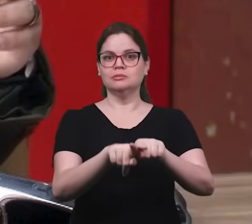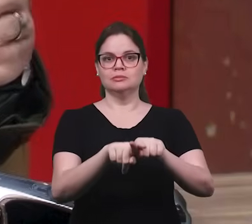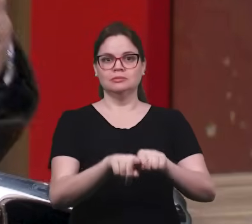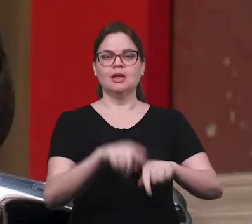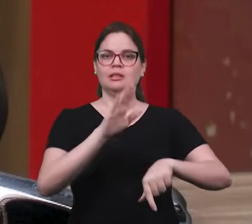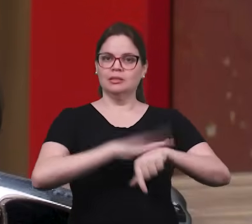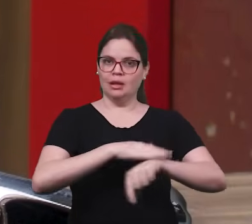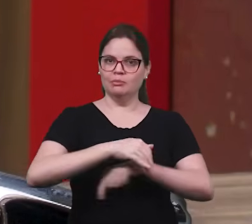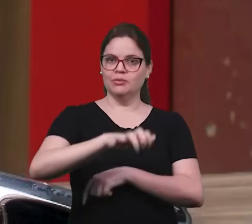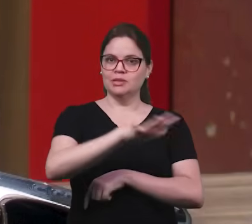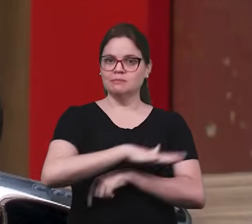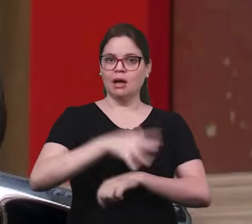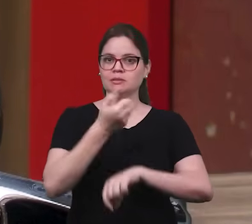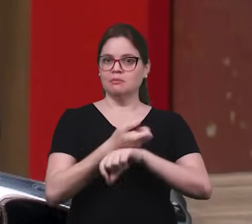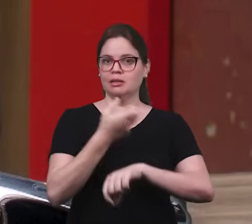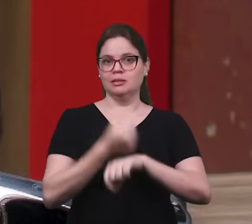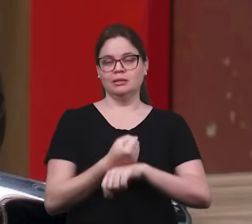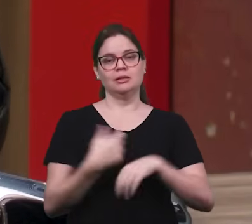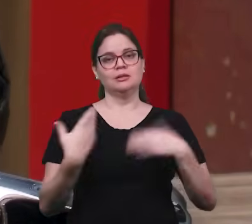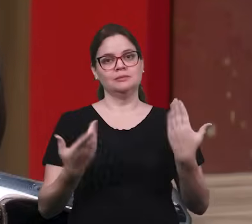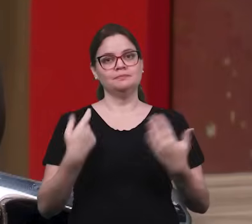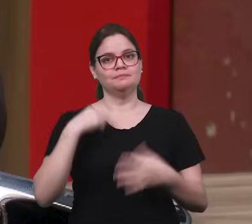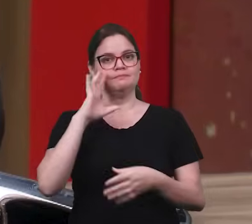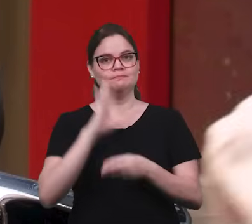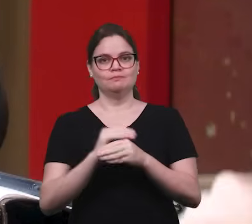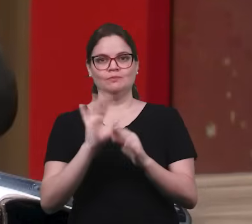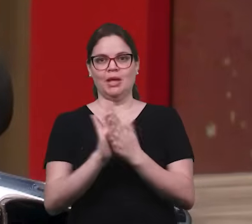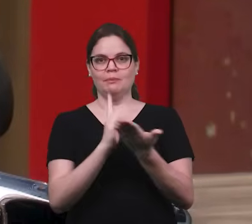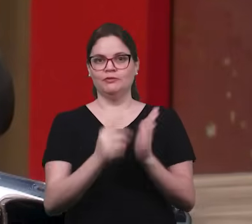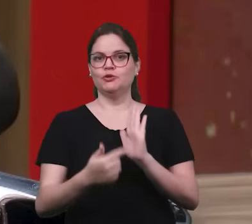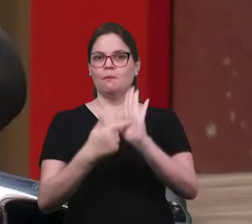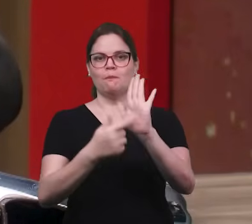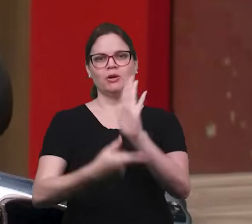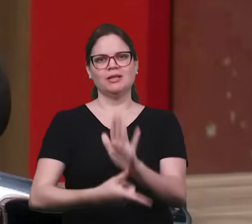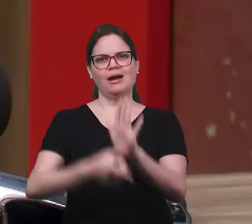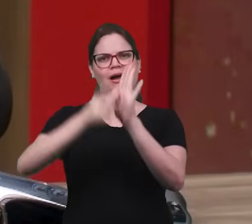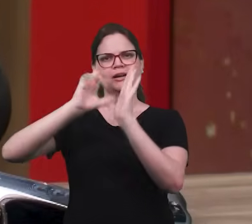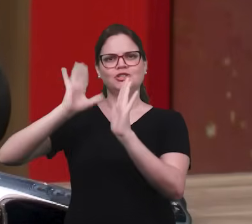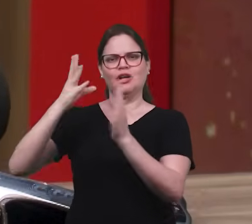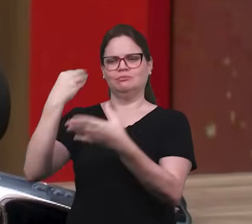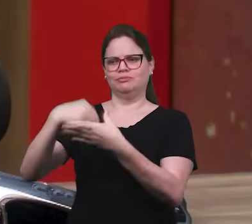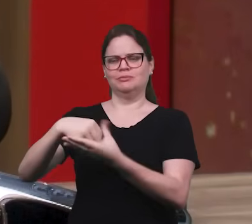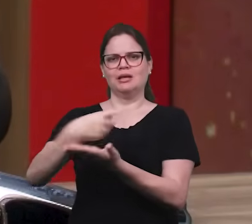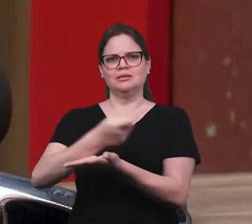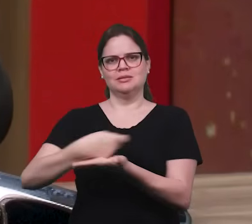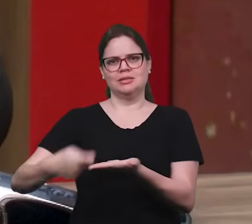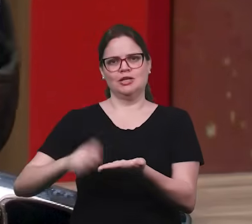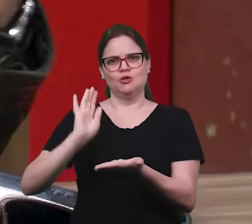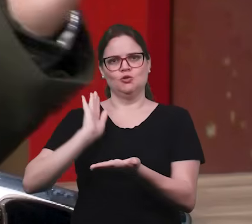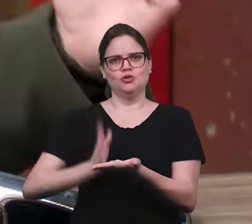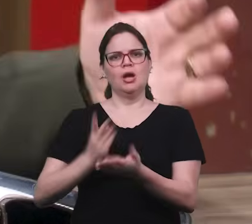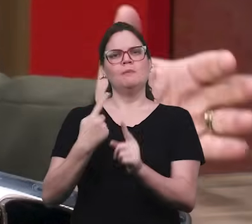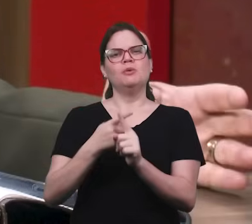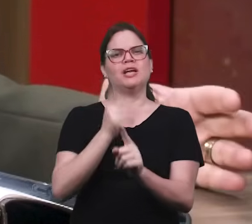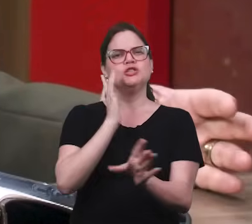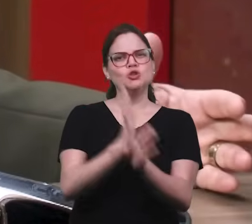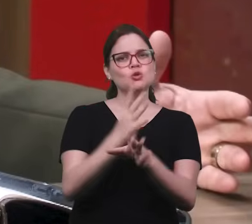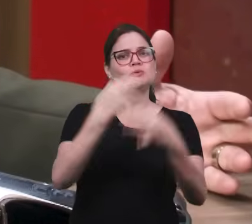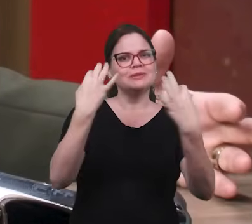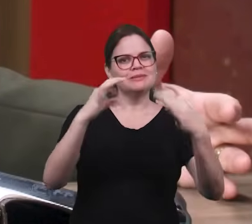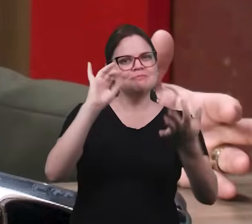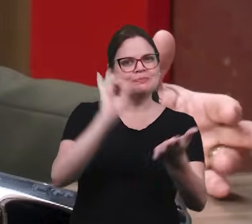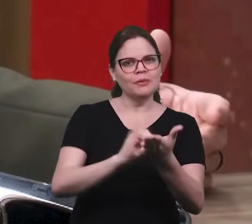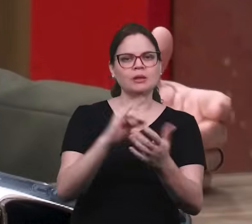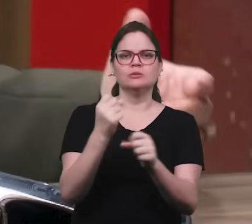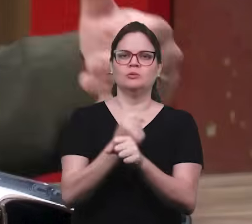trazer, muito antes da ciência entender isso, e nós só entendemos isso só em 1947,